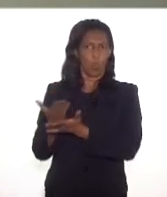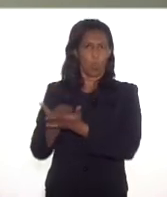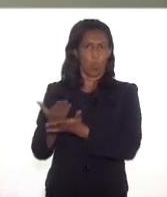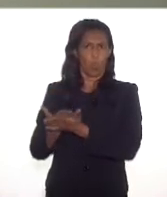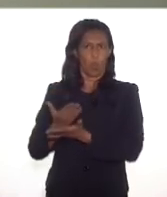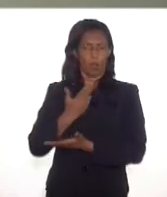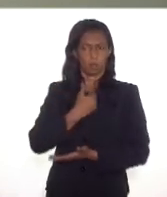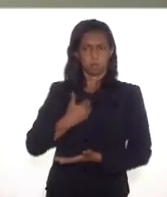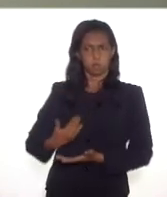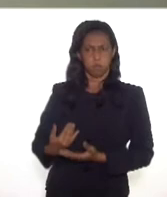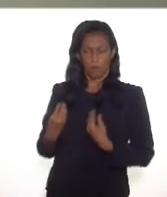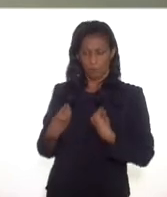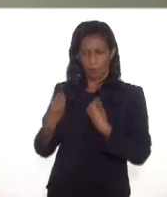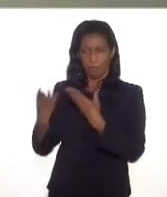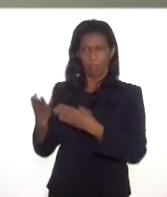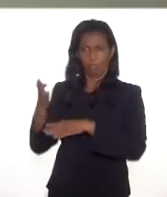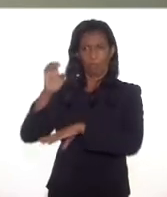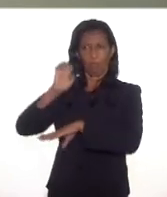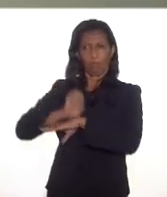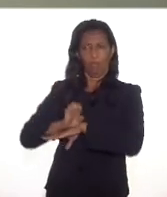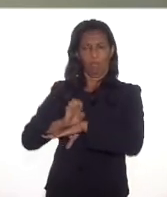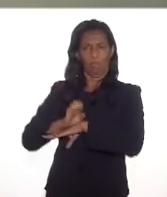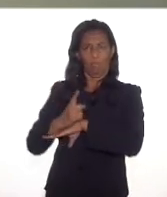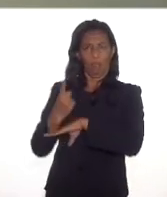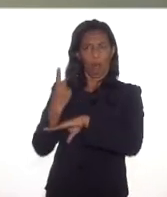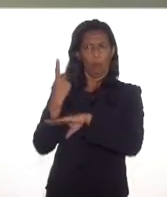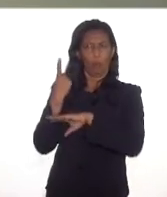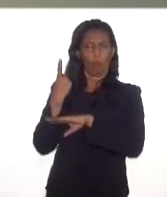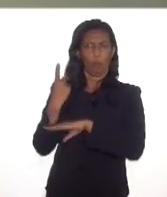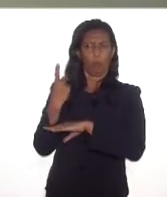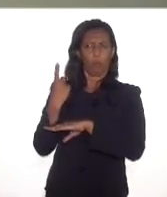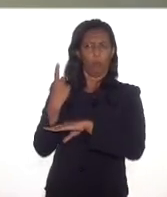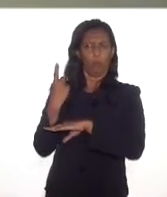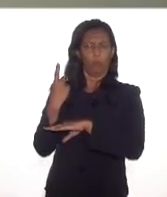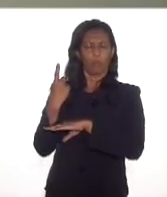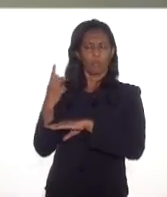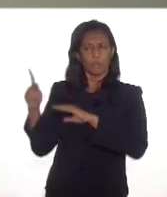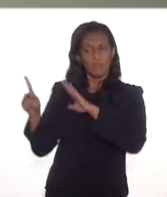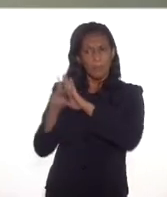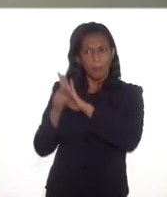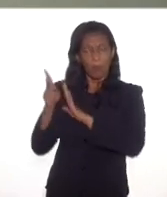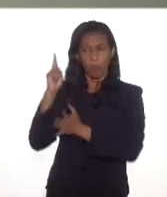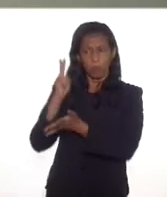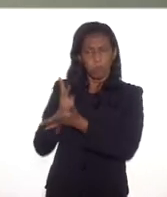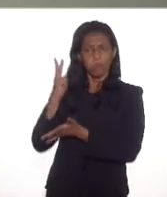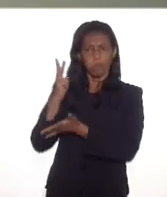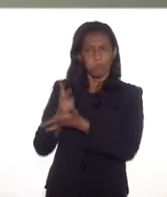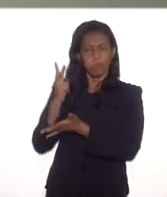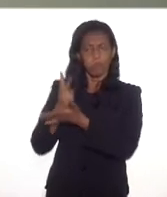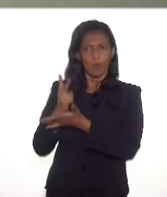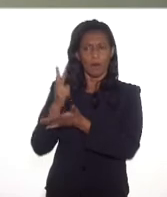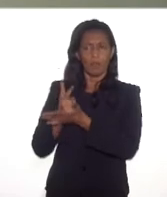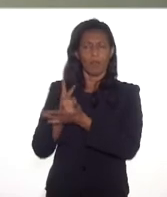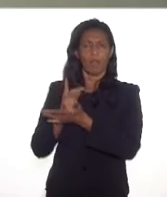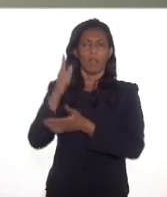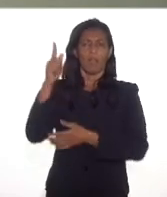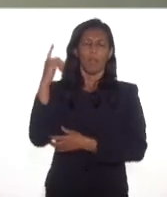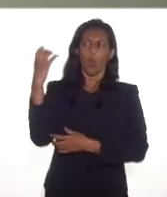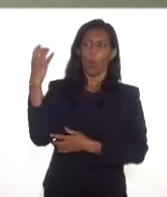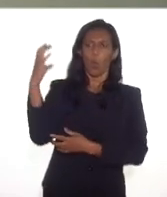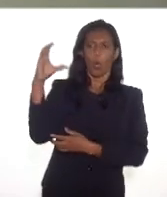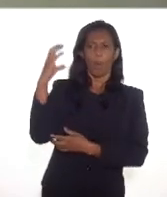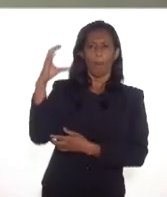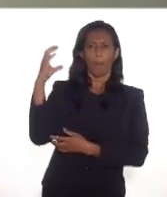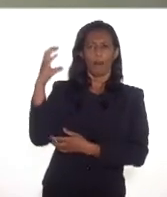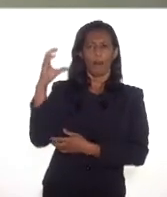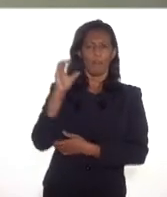para o Estado com a única finalidade de ser escola pública, na Avenida Atlântica,